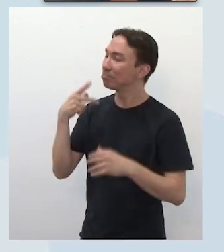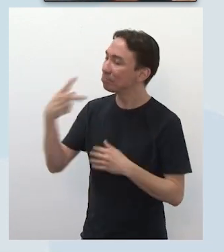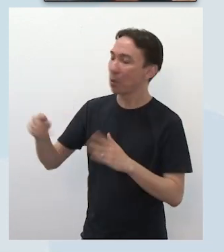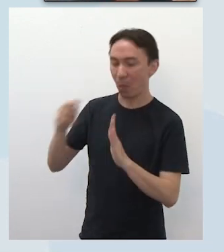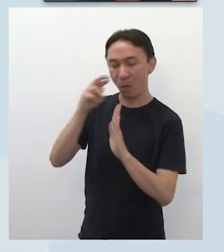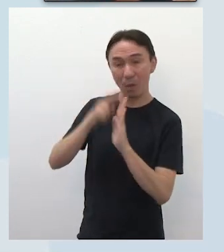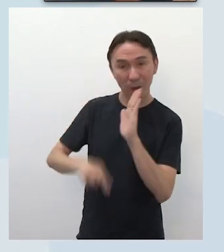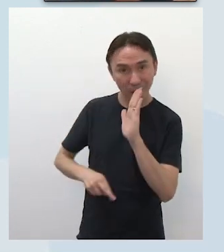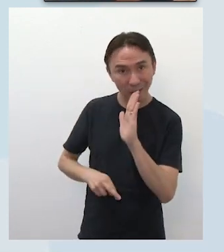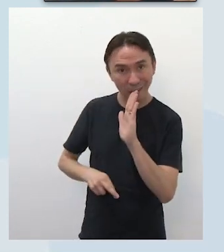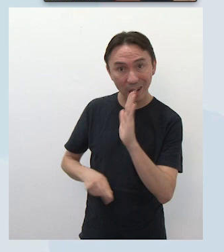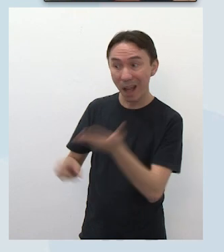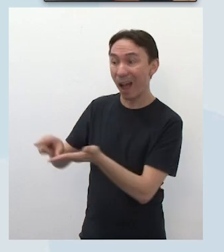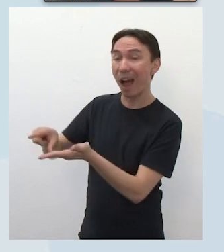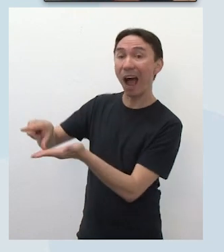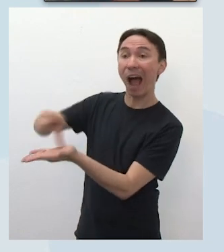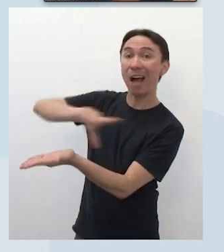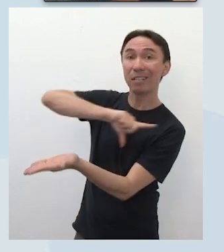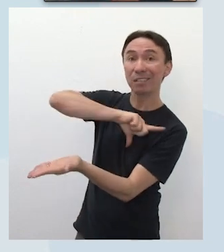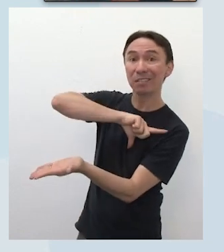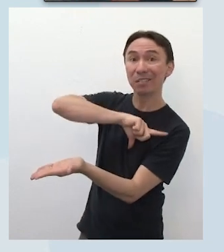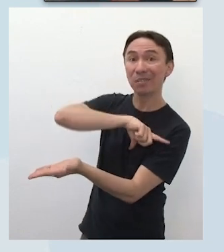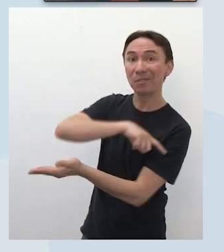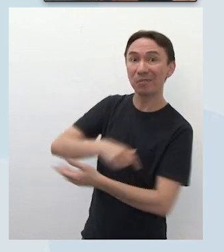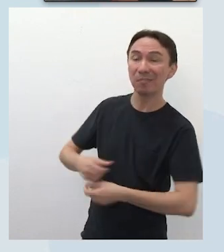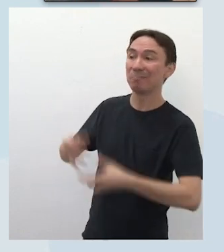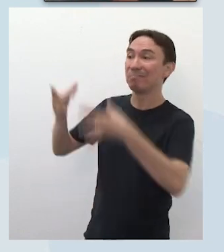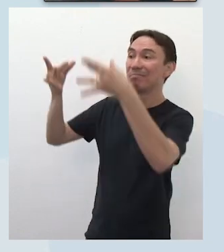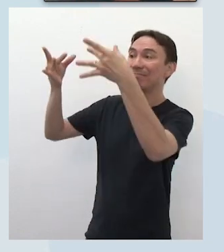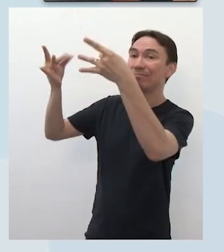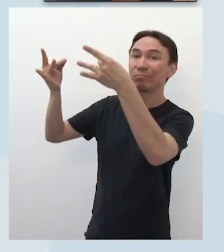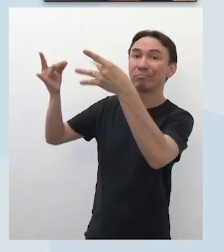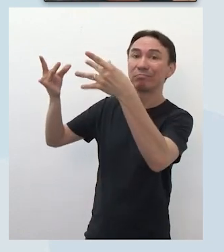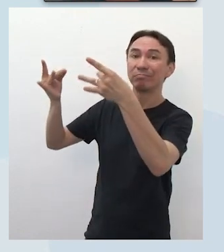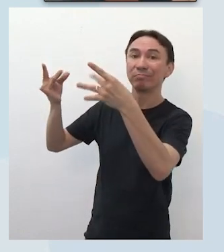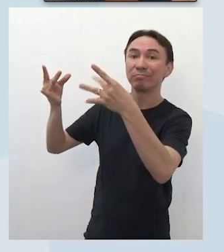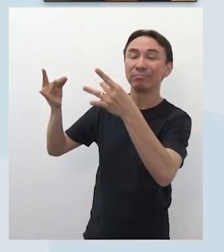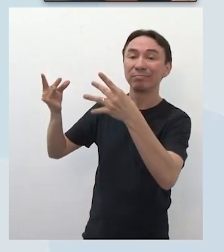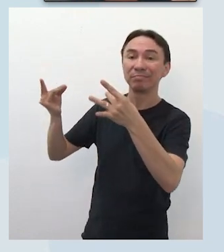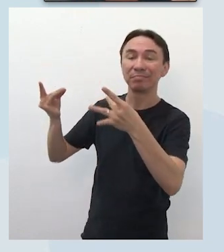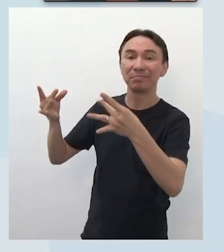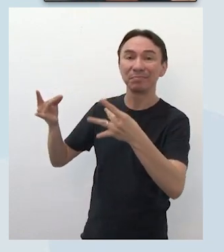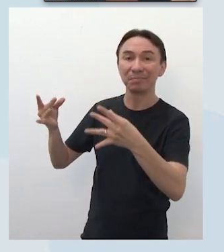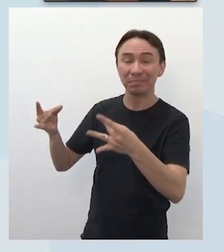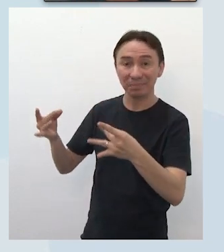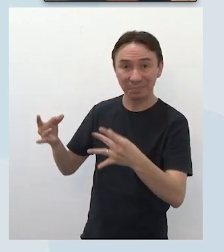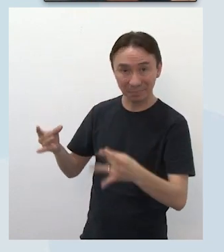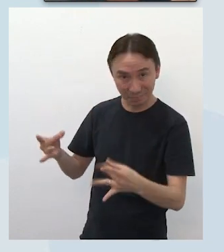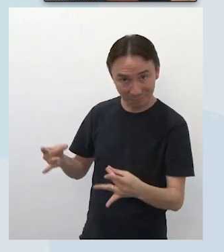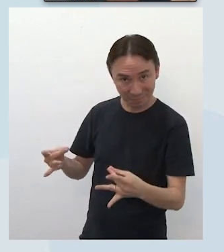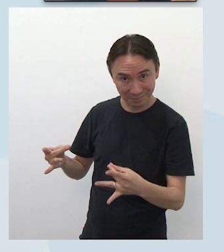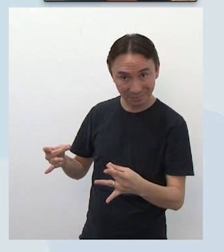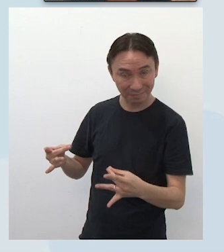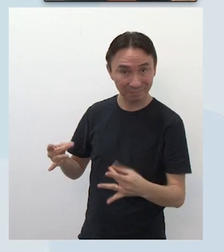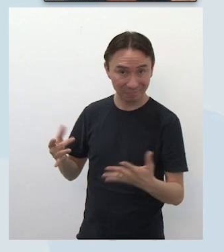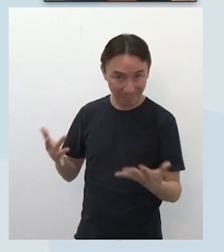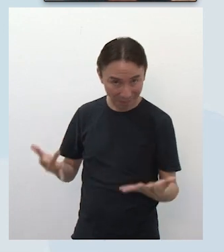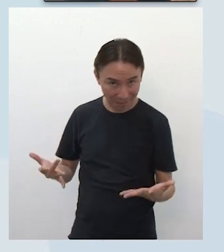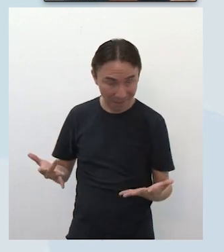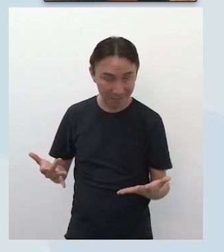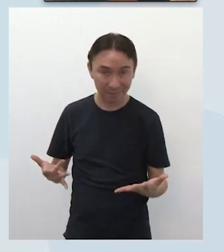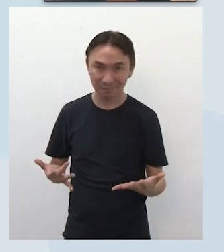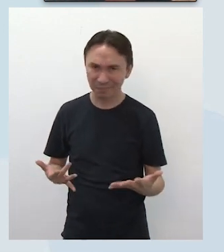eu descrevi as características que foram contempladas nessa tarefa, né? Então,